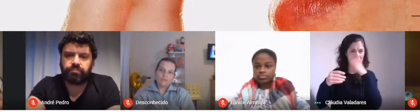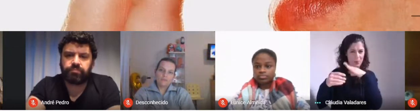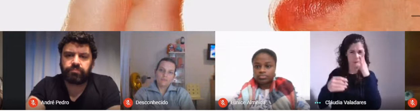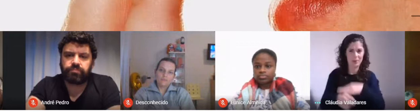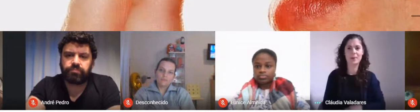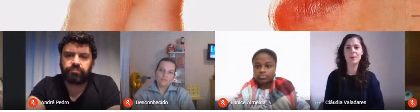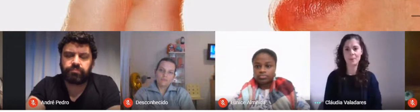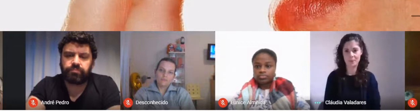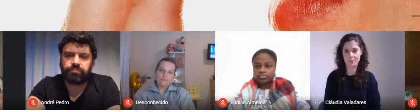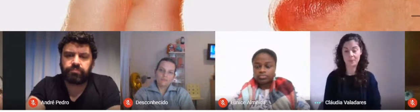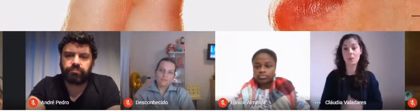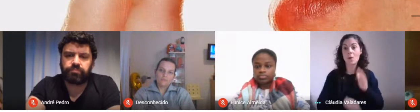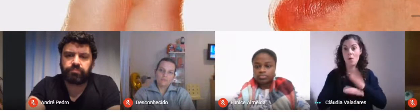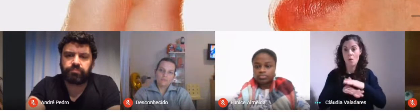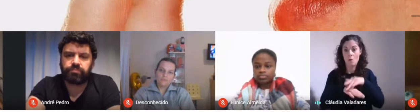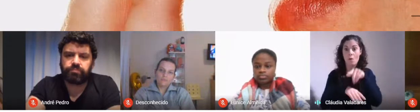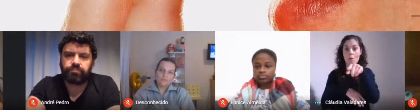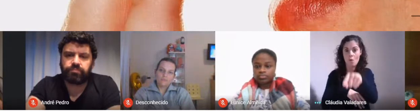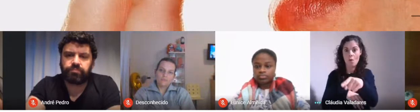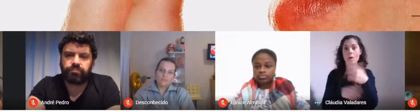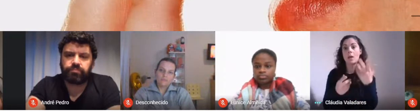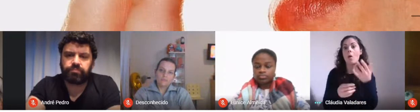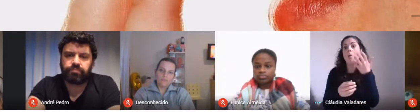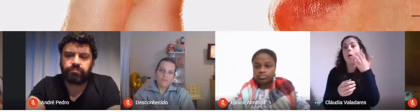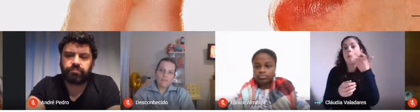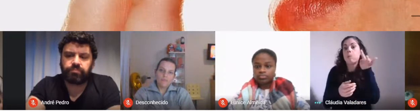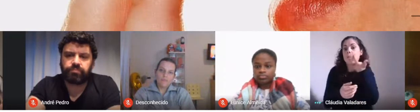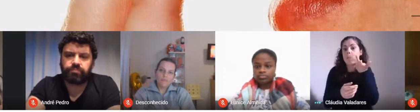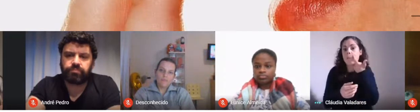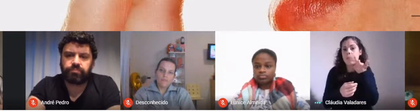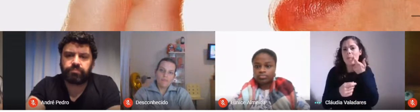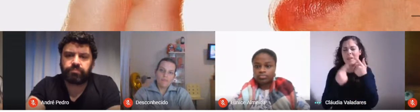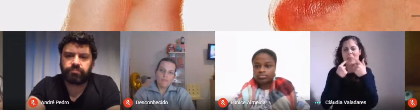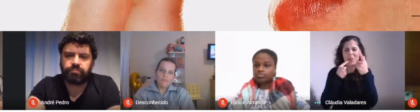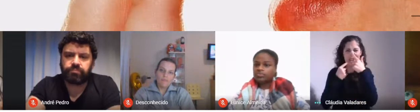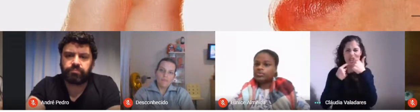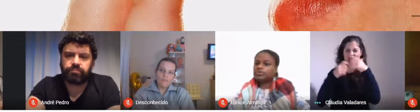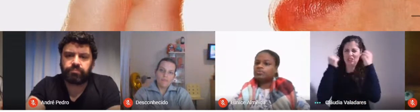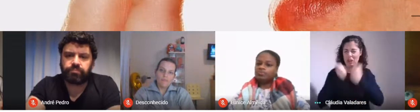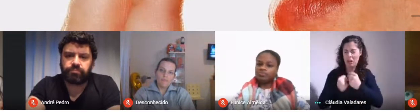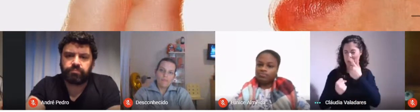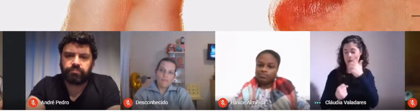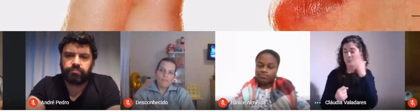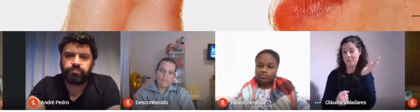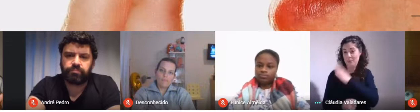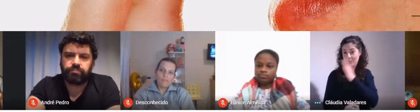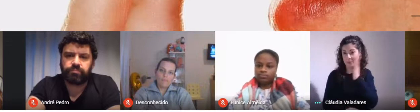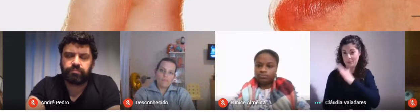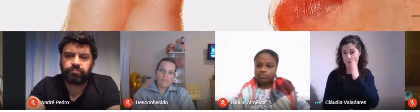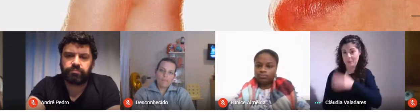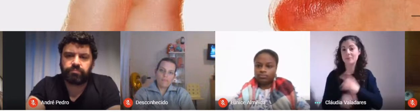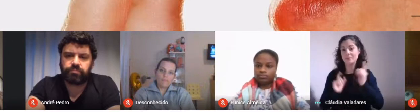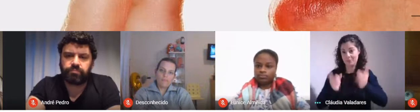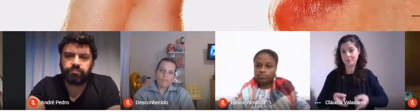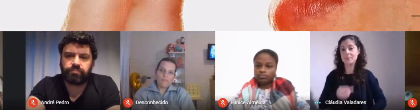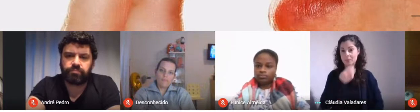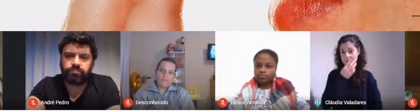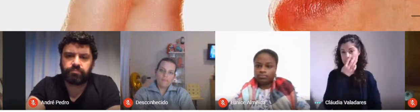Por isso, a placa fica lá mais tempo e começa a deitar um cheiro muito desagradável.